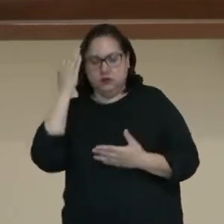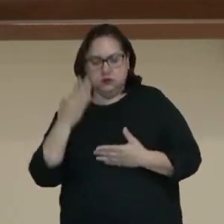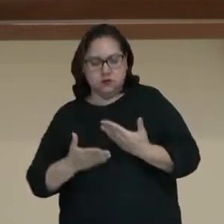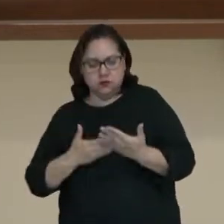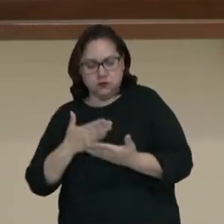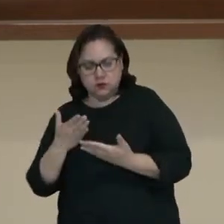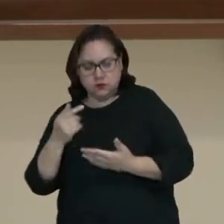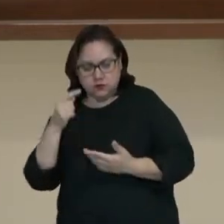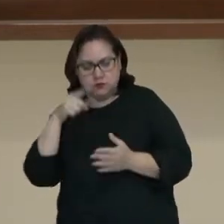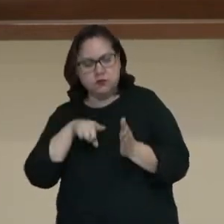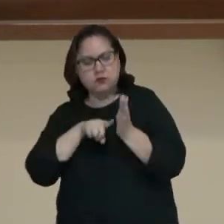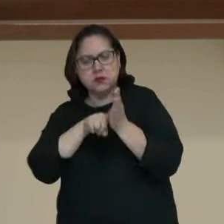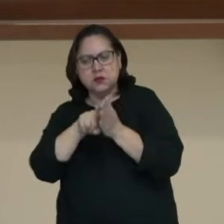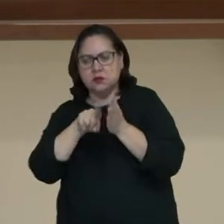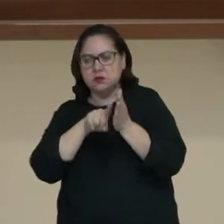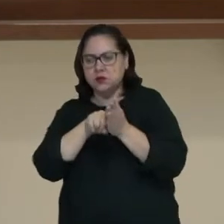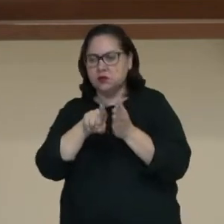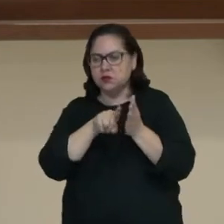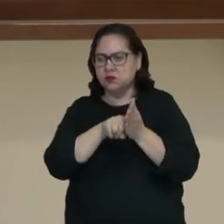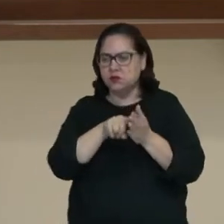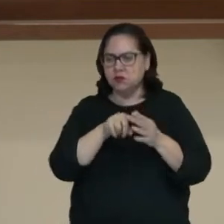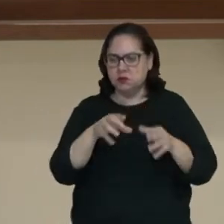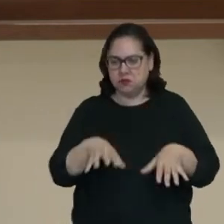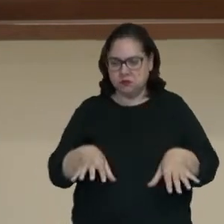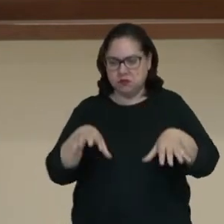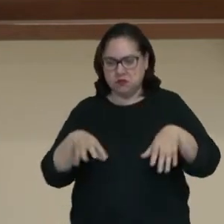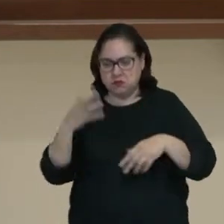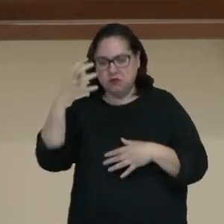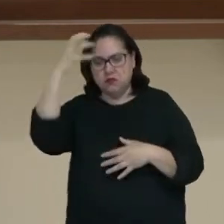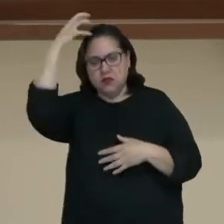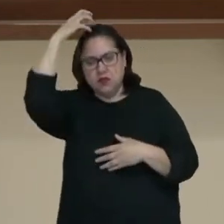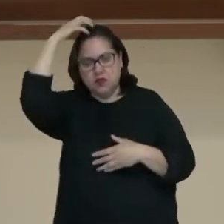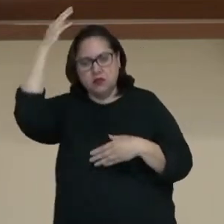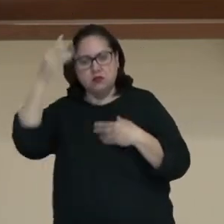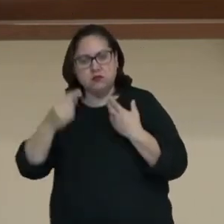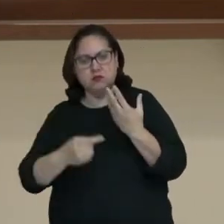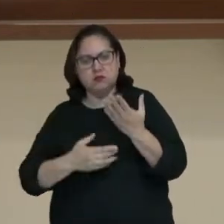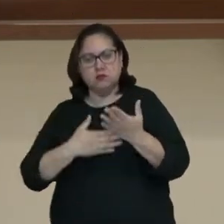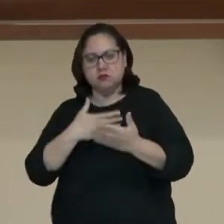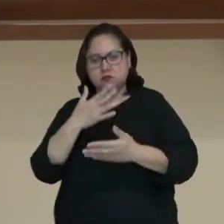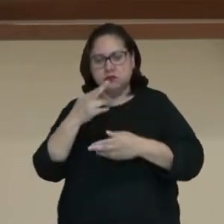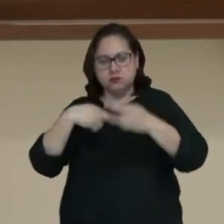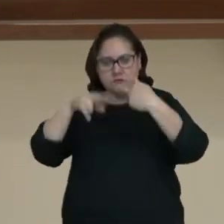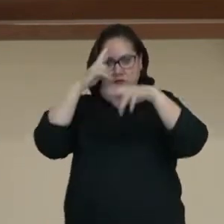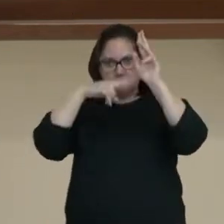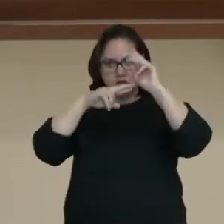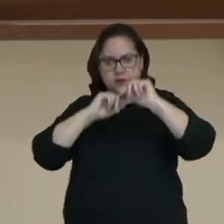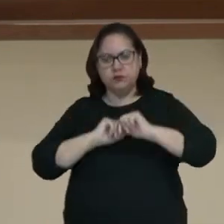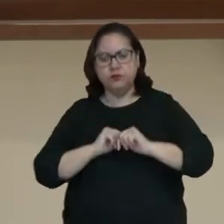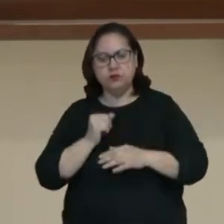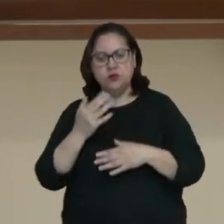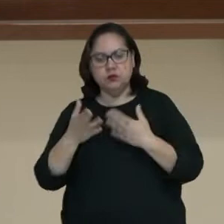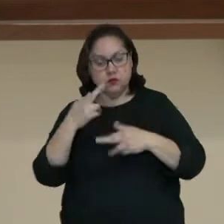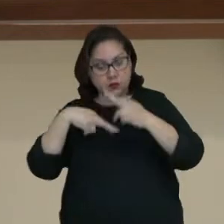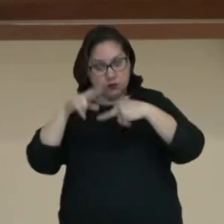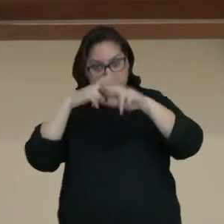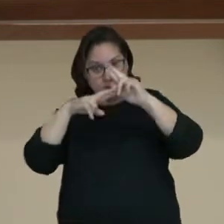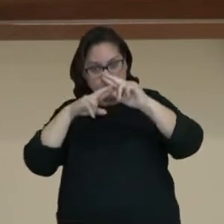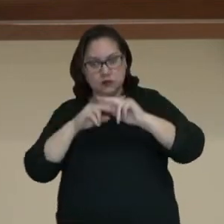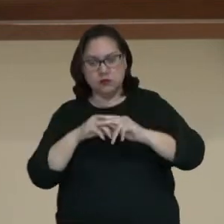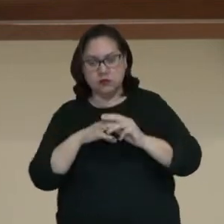a questionar o regime monárquico e começam, então, essas revoluções. E com essas